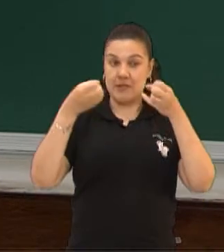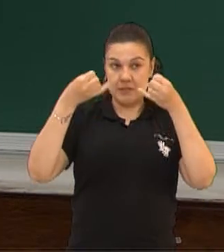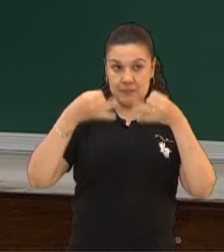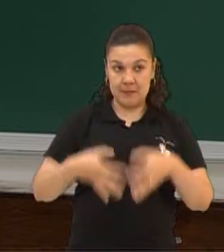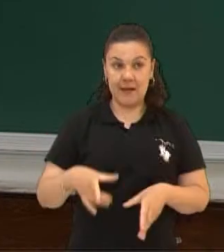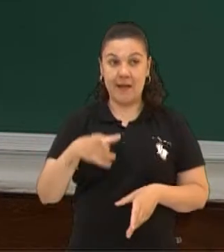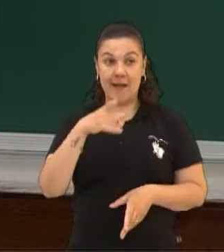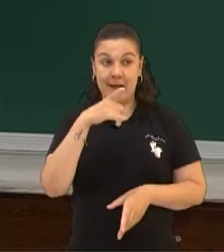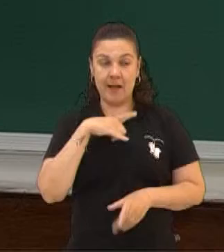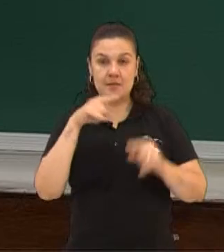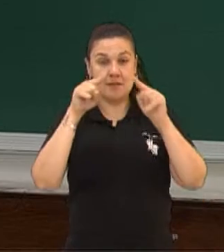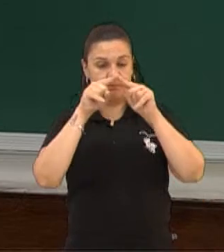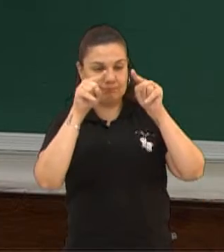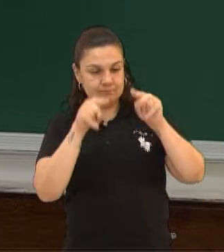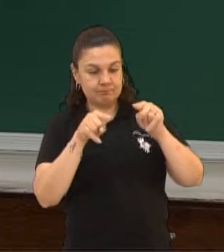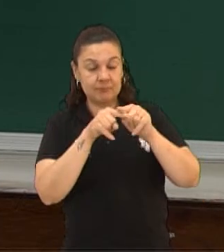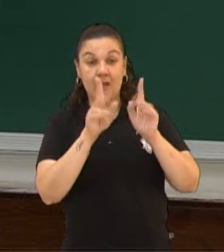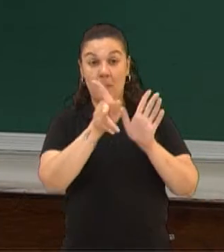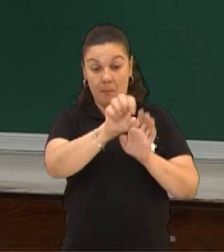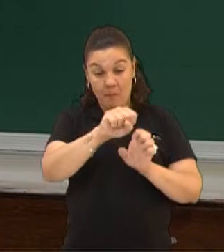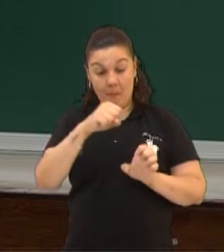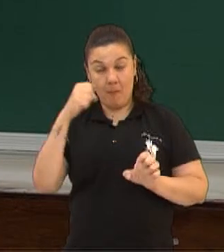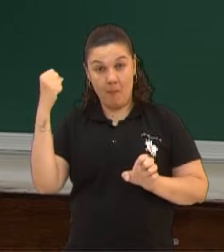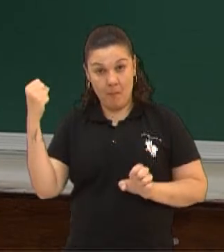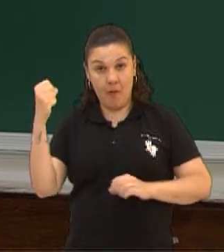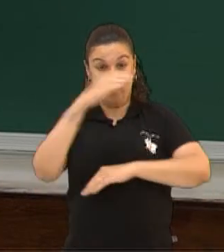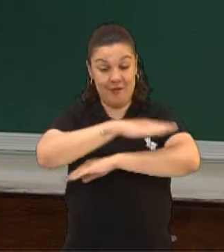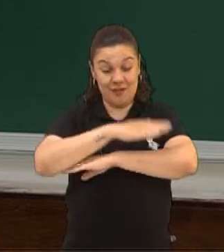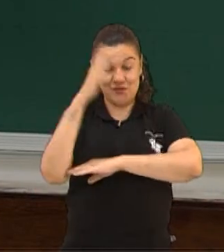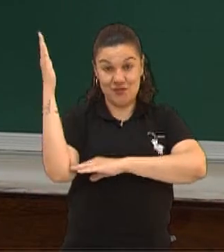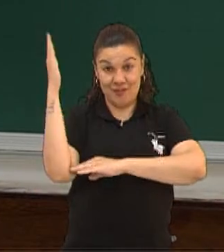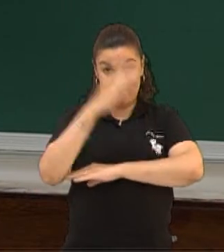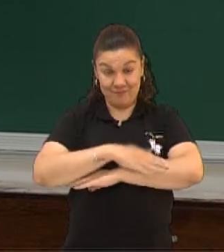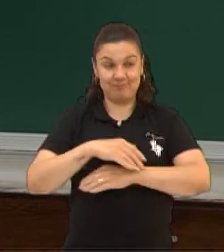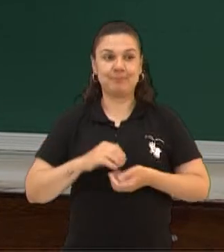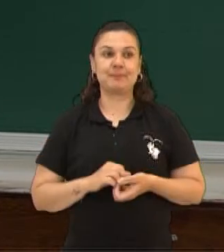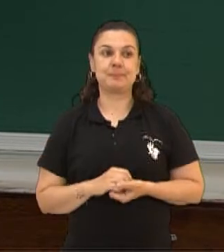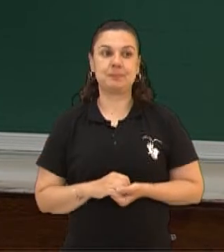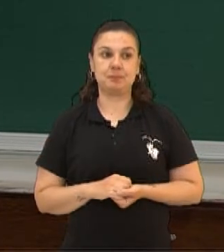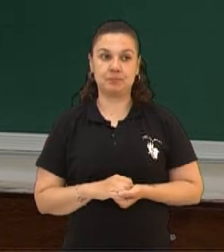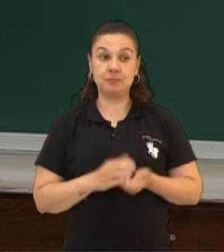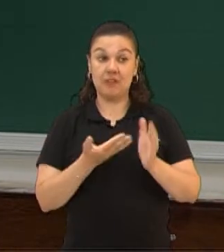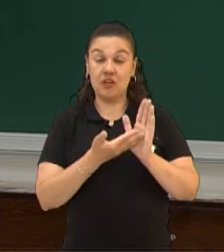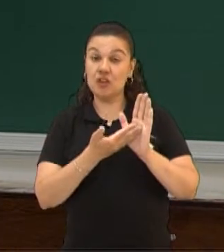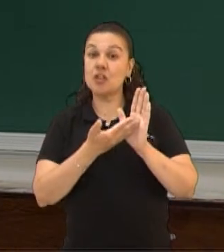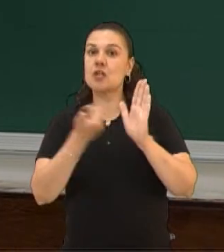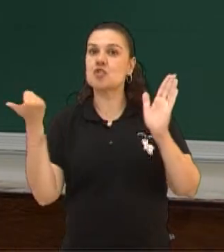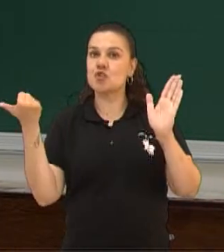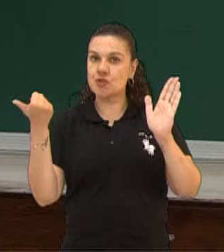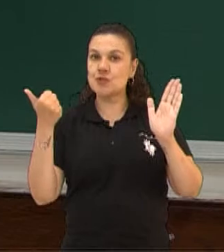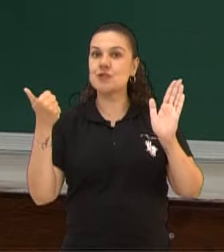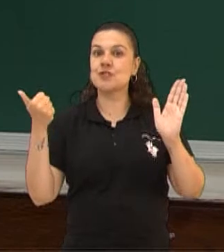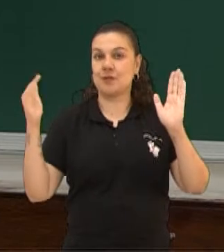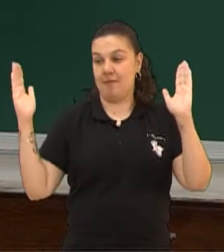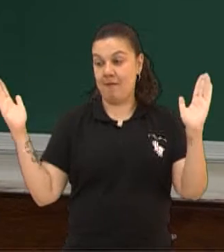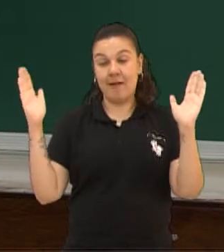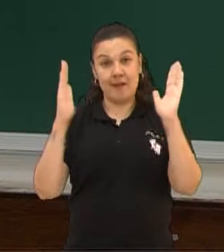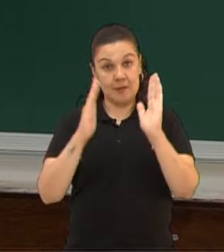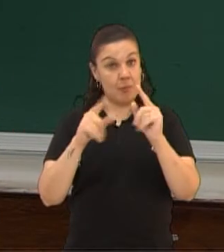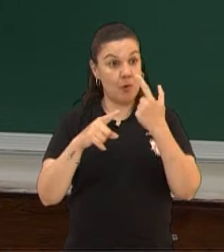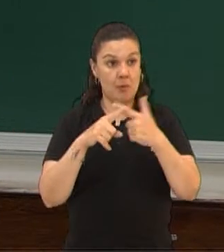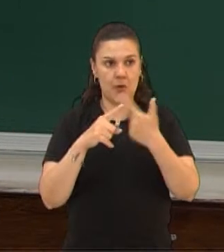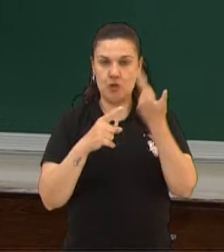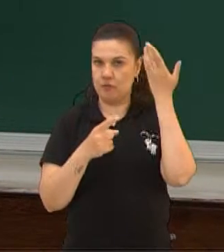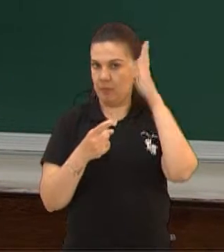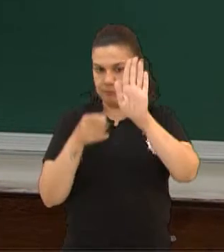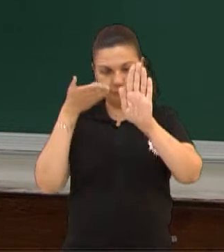falou, elas têm buracos ali, que é o buraco da porta, o buraco da janela. Então, a gente tem que tirar esse tamanho dos buracos, porque a gente